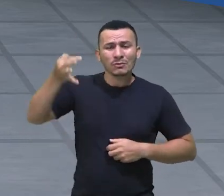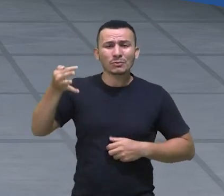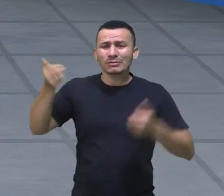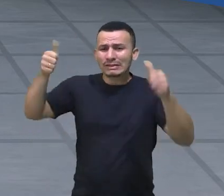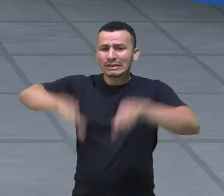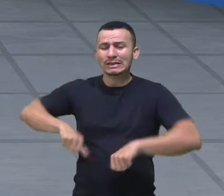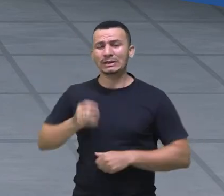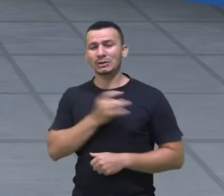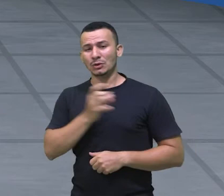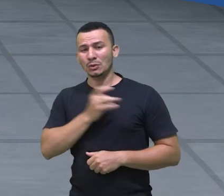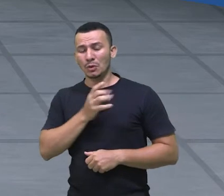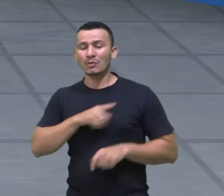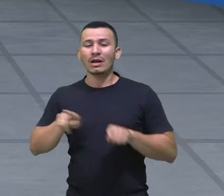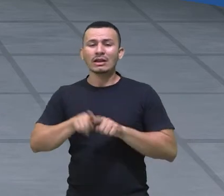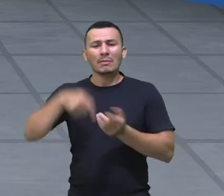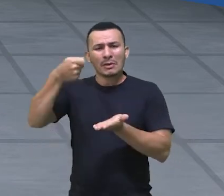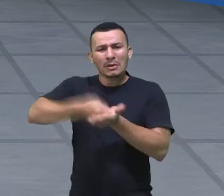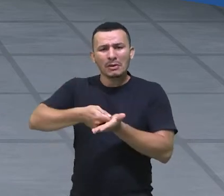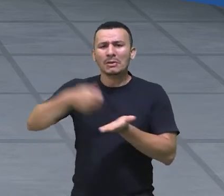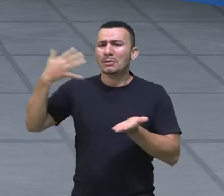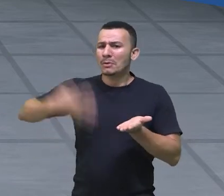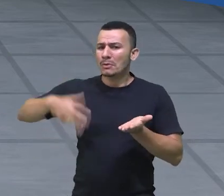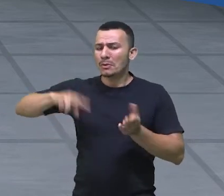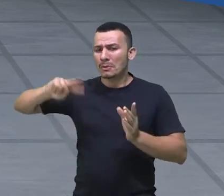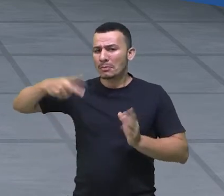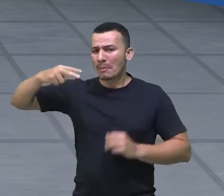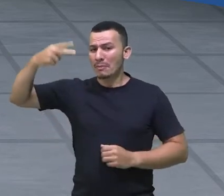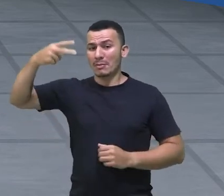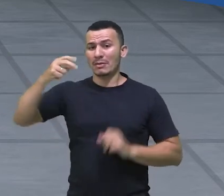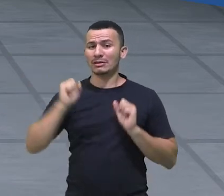precária e as contas de energia poderão aumentar.